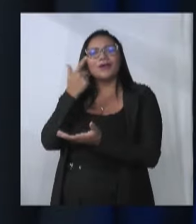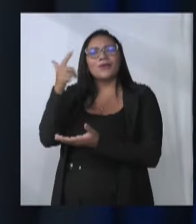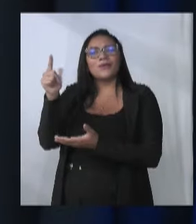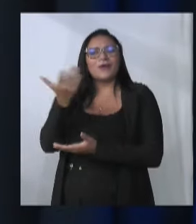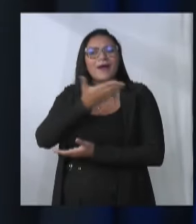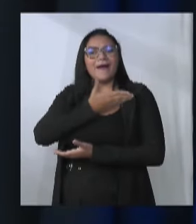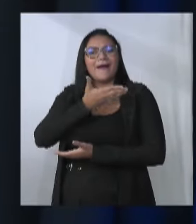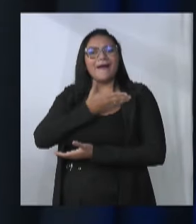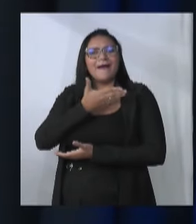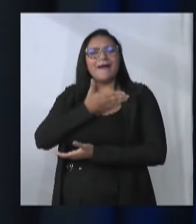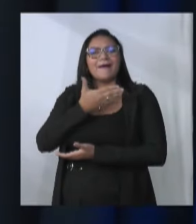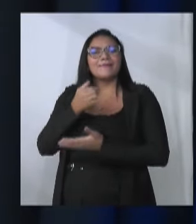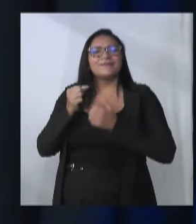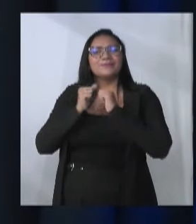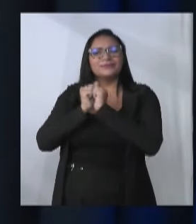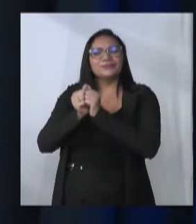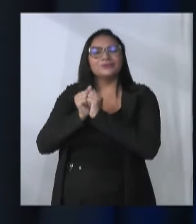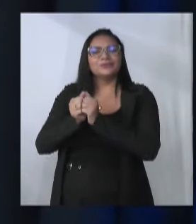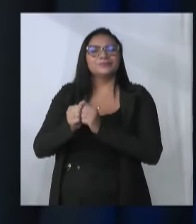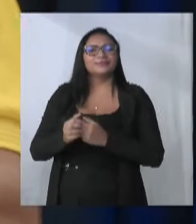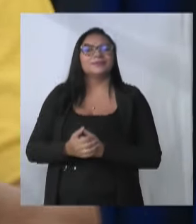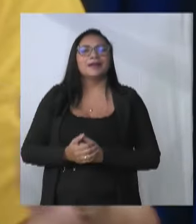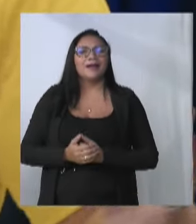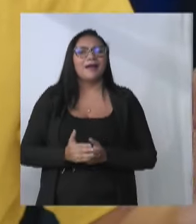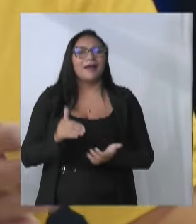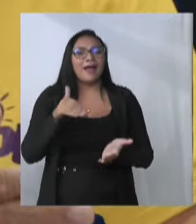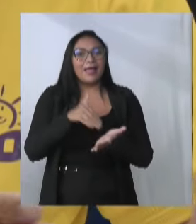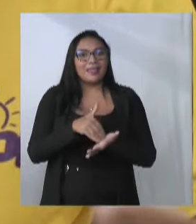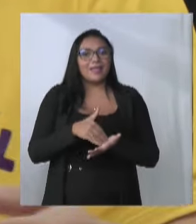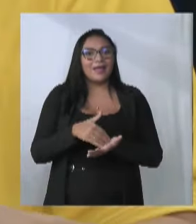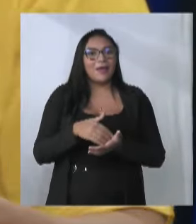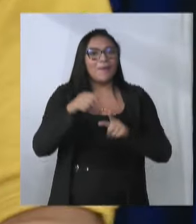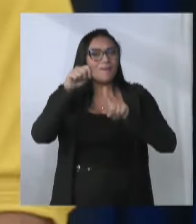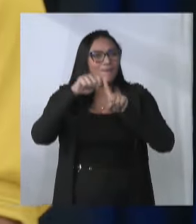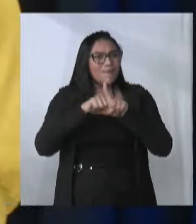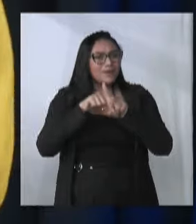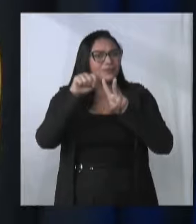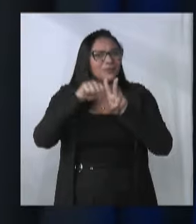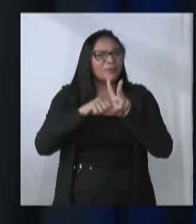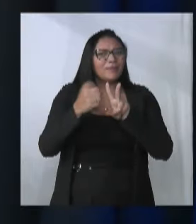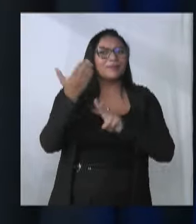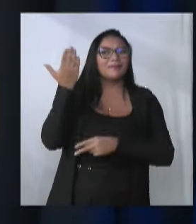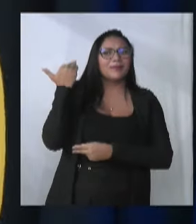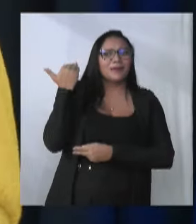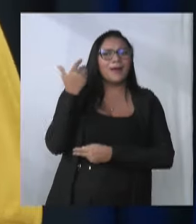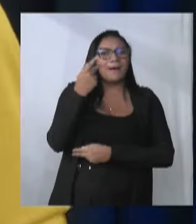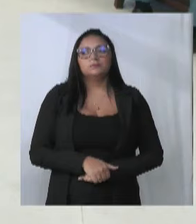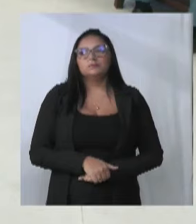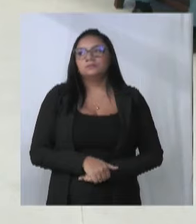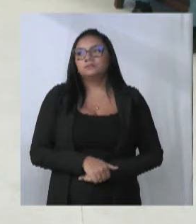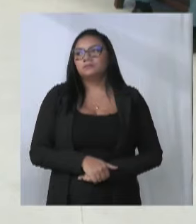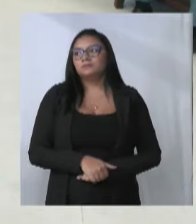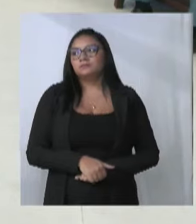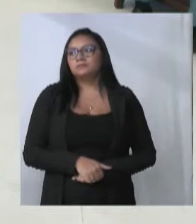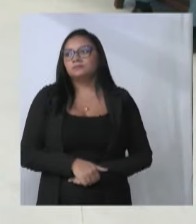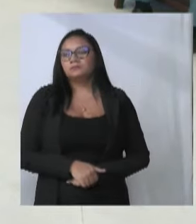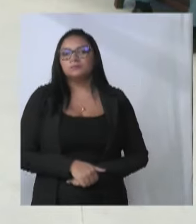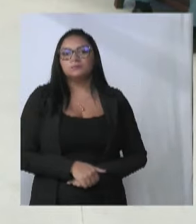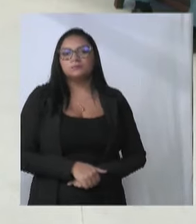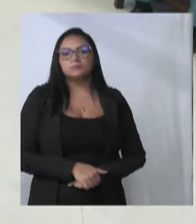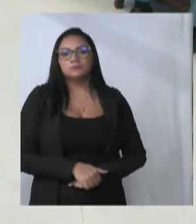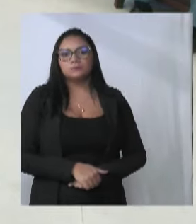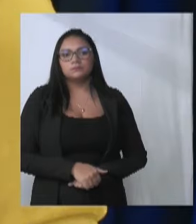porque, até exato um mês, dois meses atrás, até pessoas do PT tinham cargo no seu governo. Então, eu,